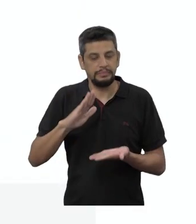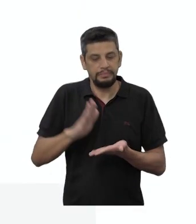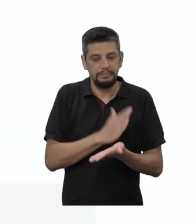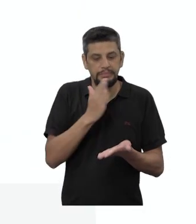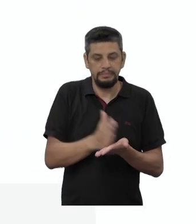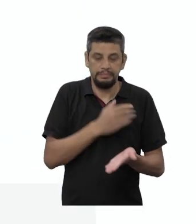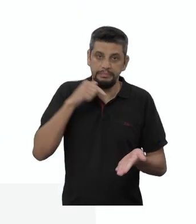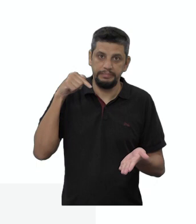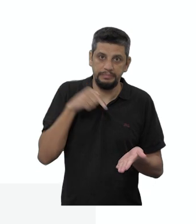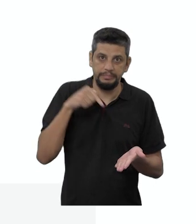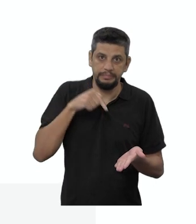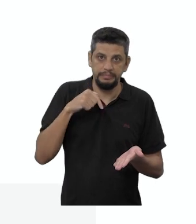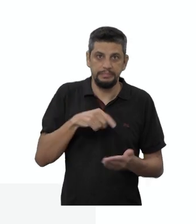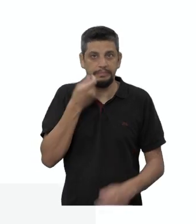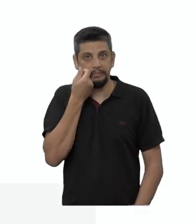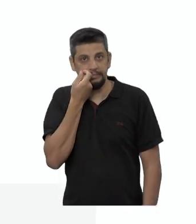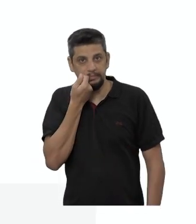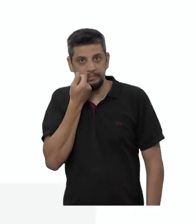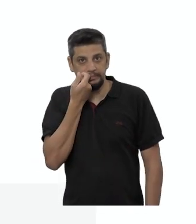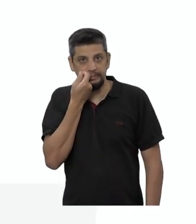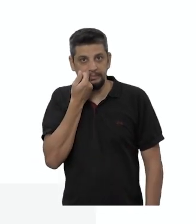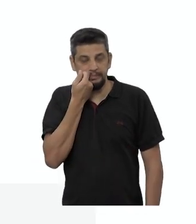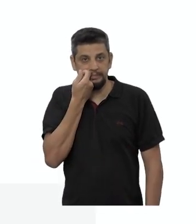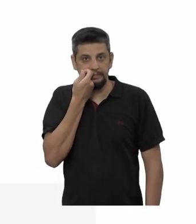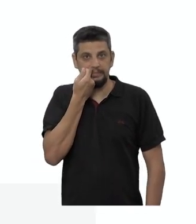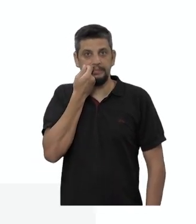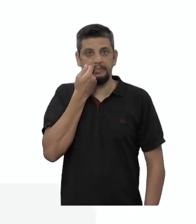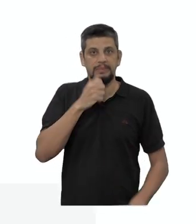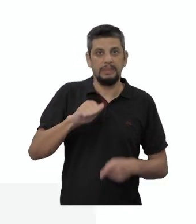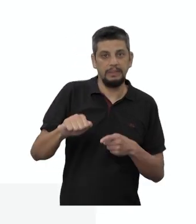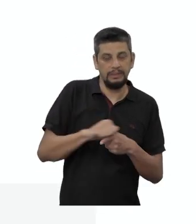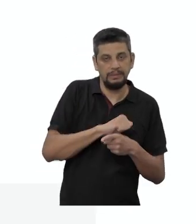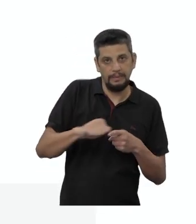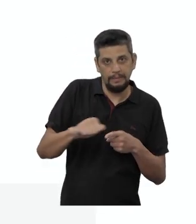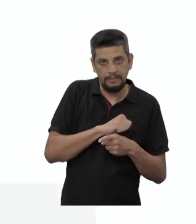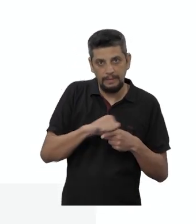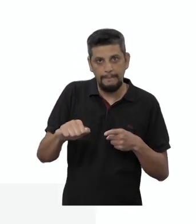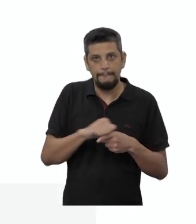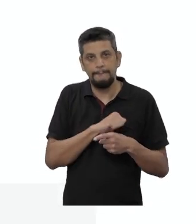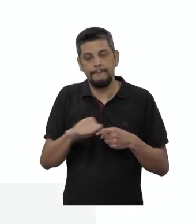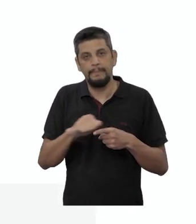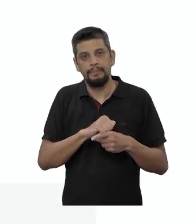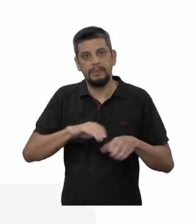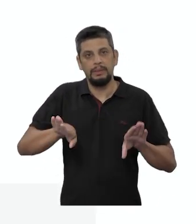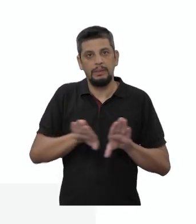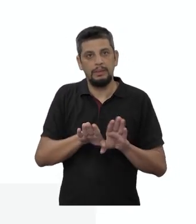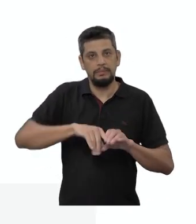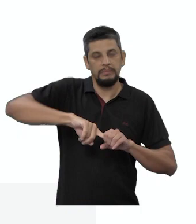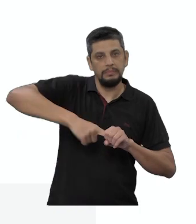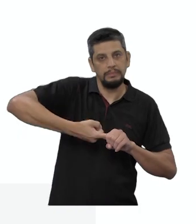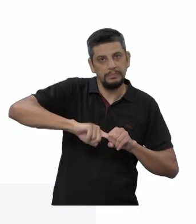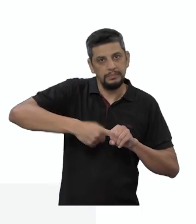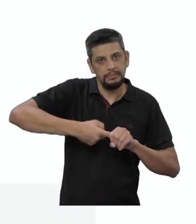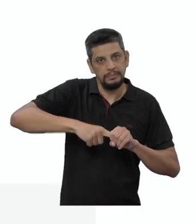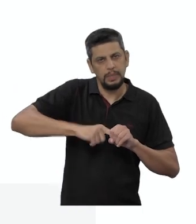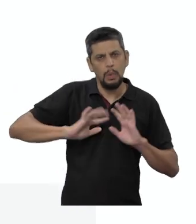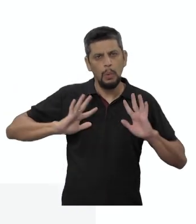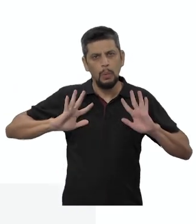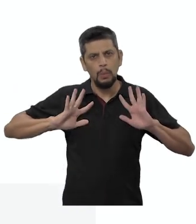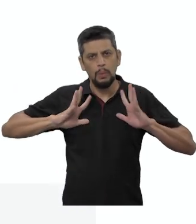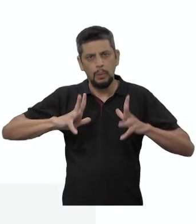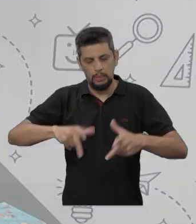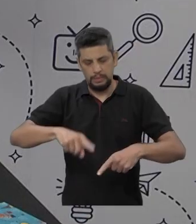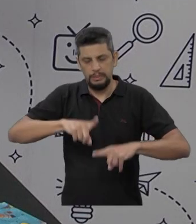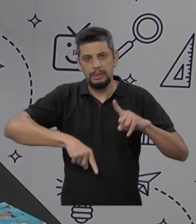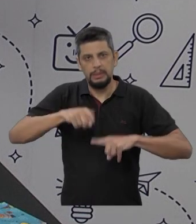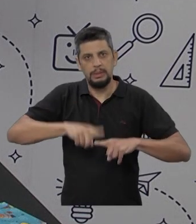do caderno, do lápis, da borracha e do apontador. Todo